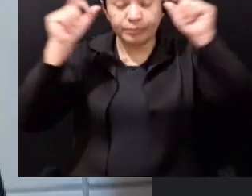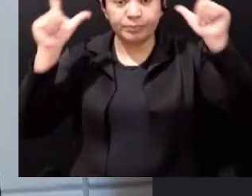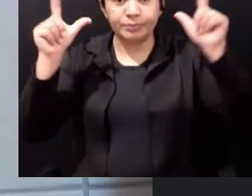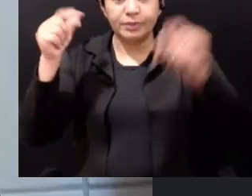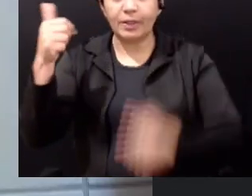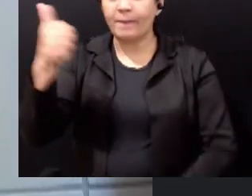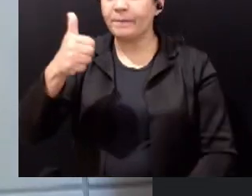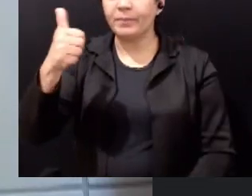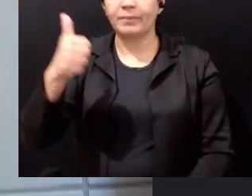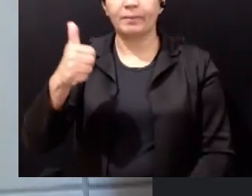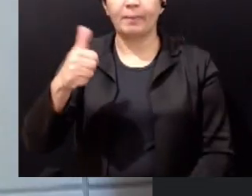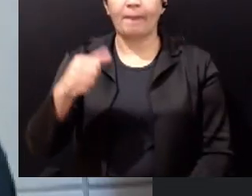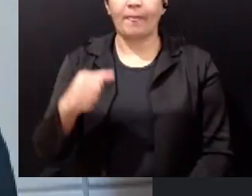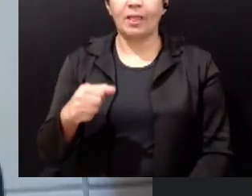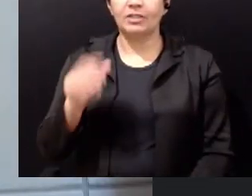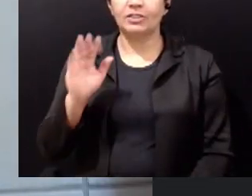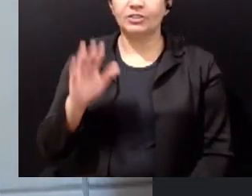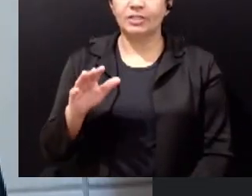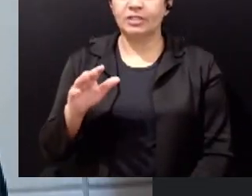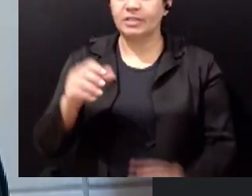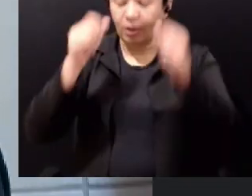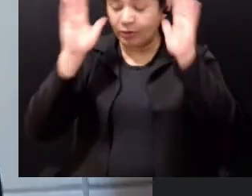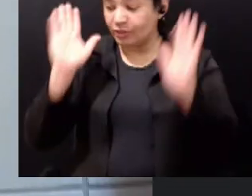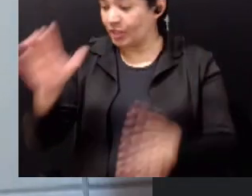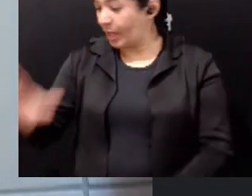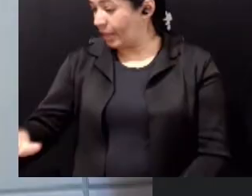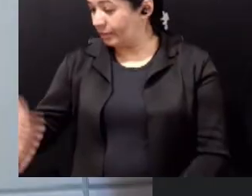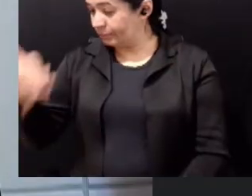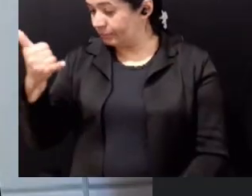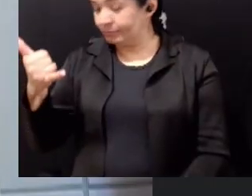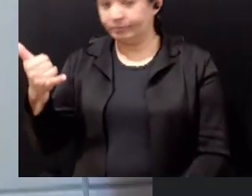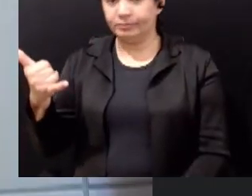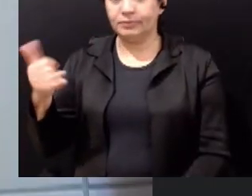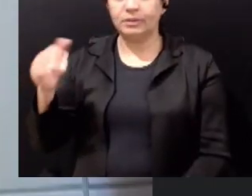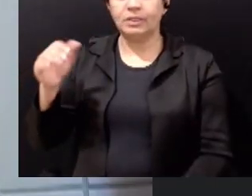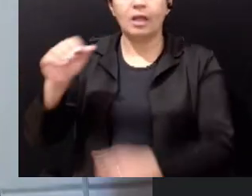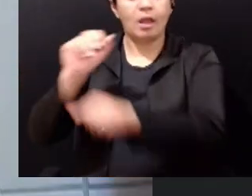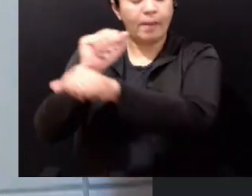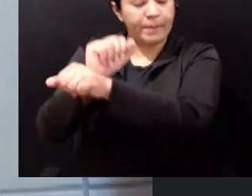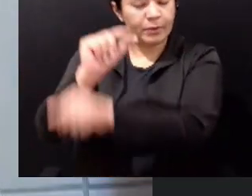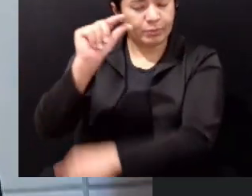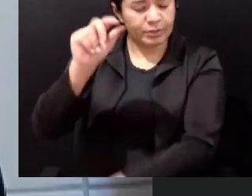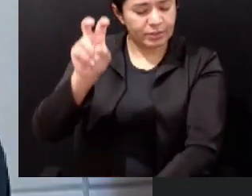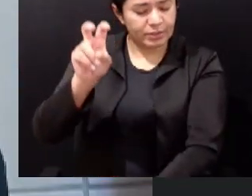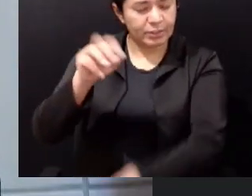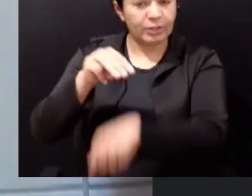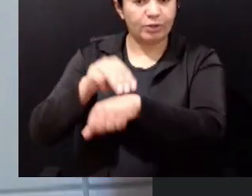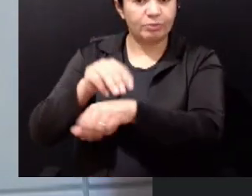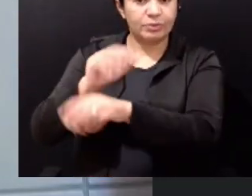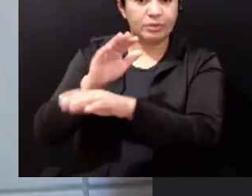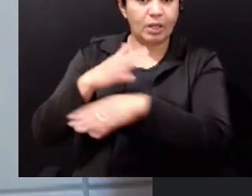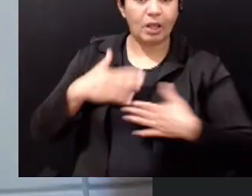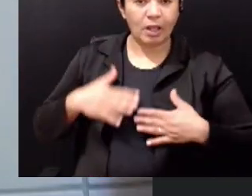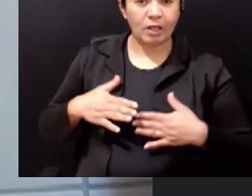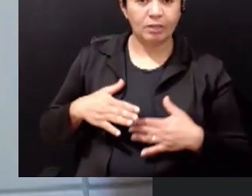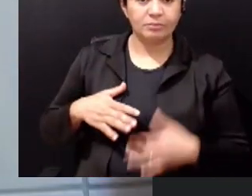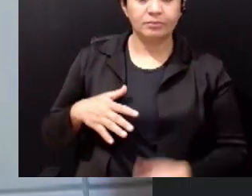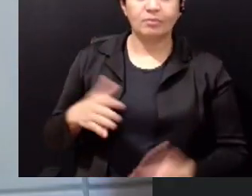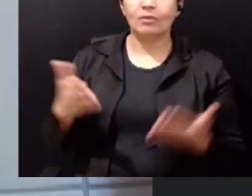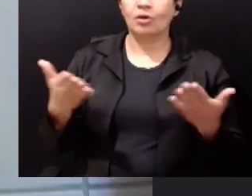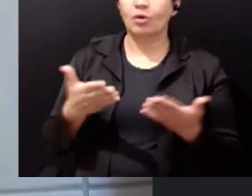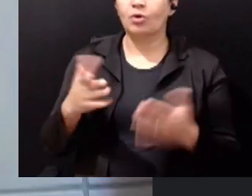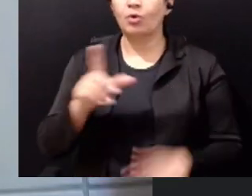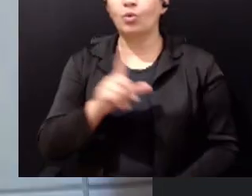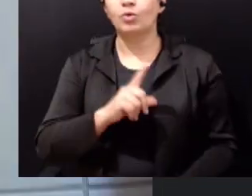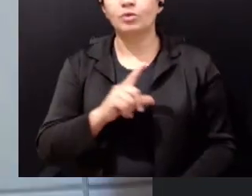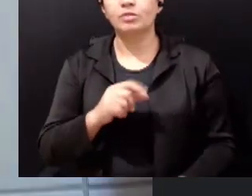faz ao acordar é já pegar o celular, né? Já ver as redes sociais. Então, esperar 5 minutos ali, pausar. Às vezes, hoje tem